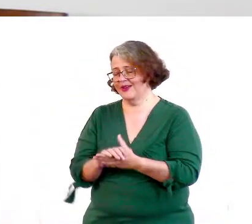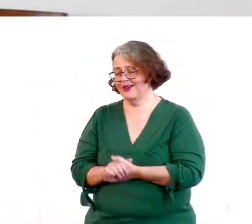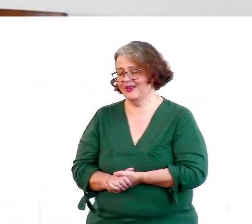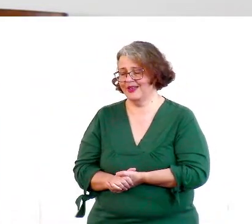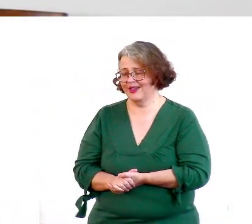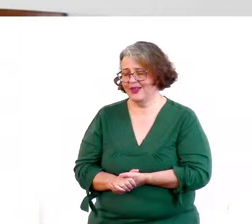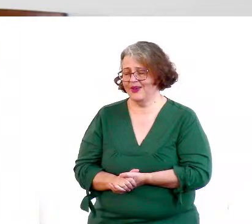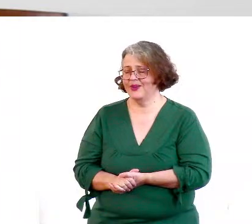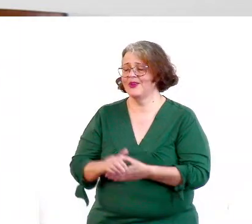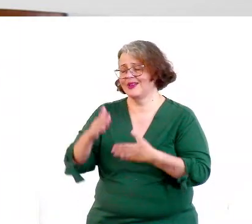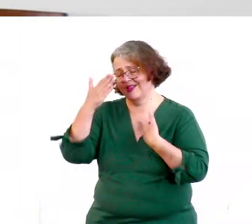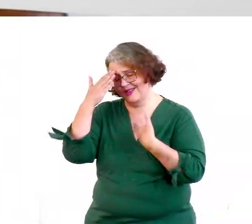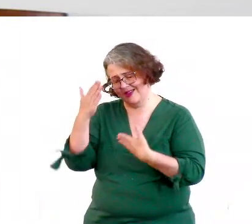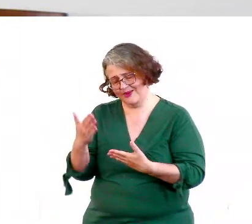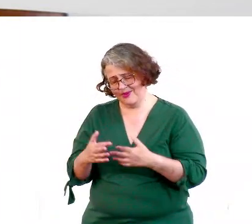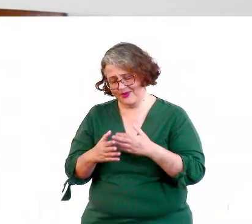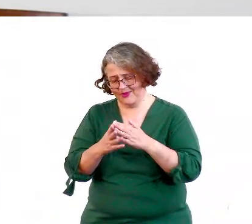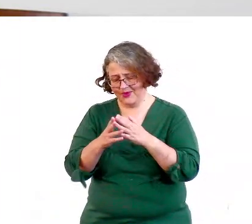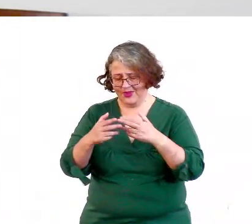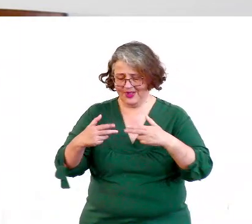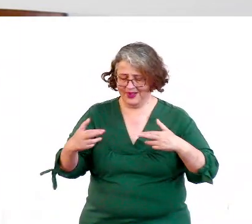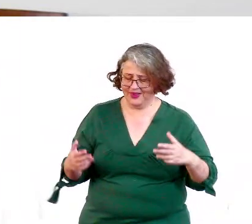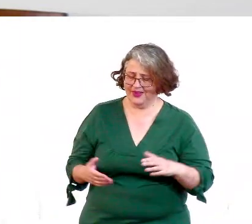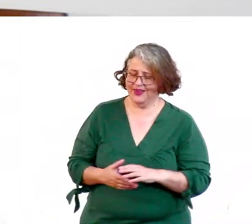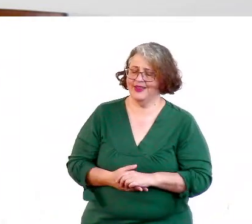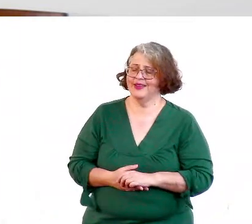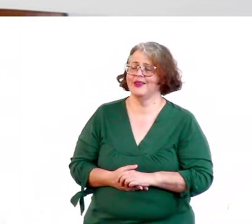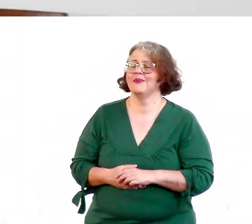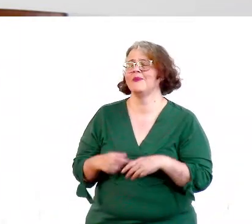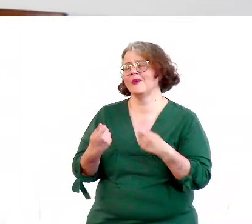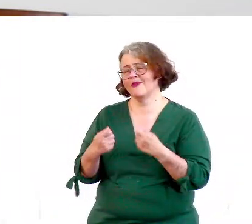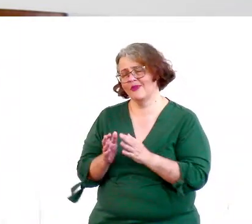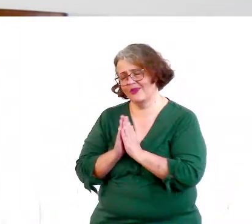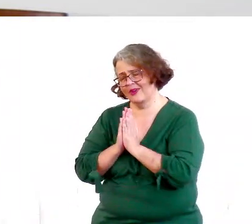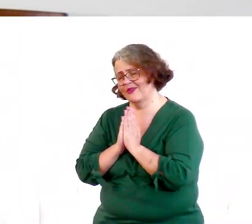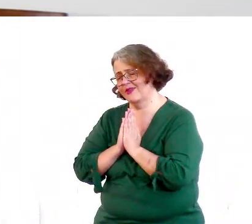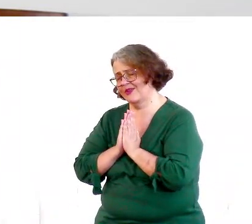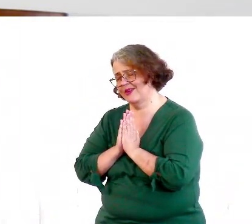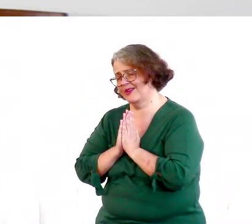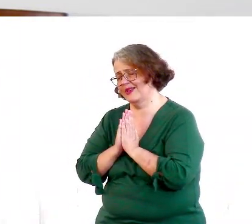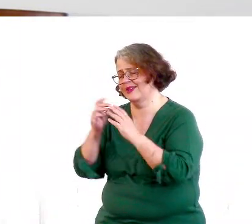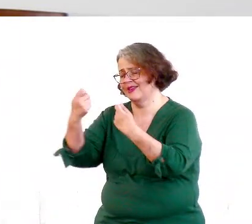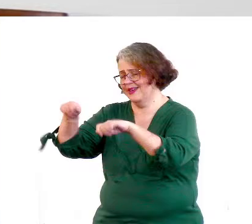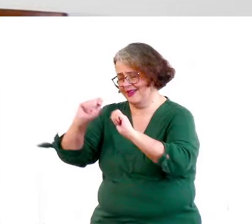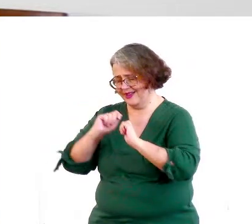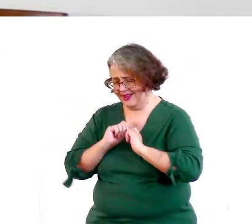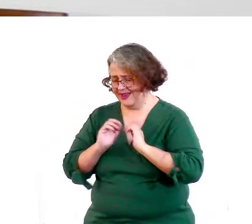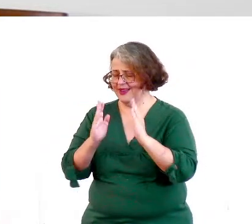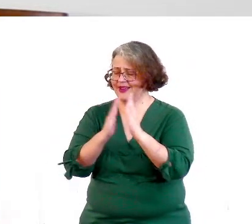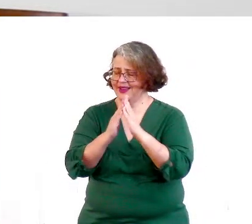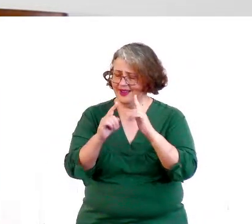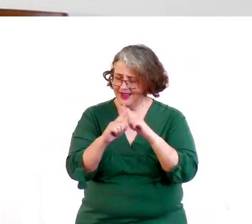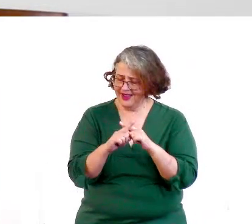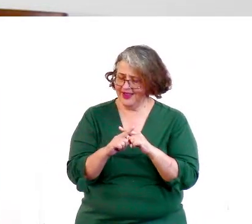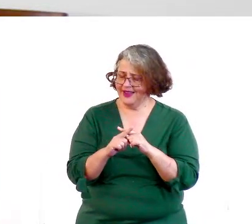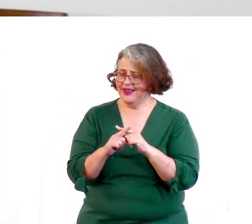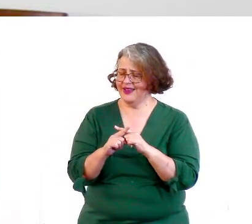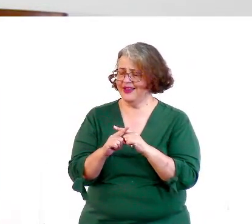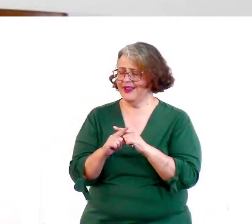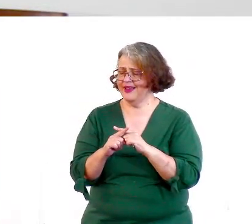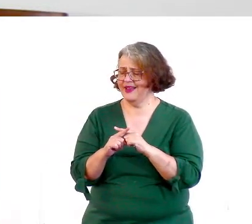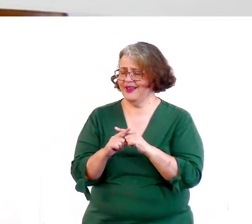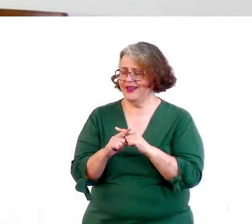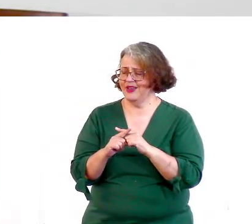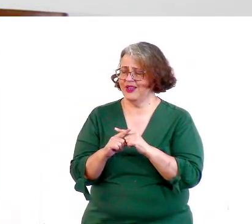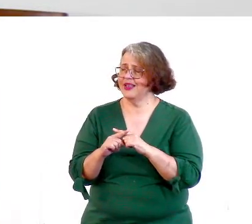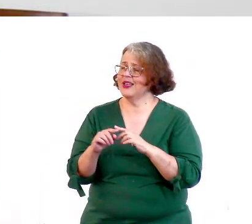nós agradecemos por isso, Senhor. Permita que o conselho dessa igreja, aqueles que conduzem as